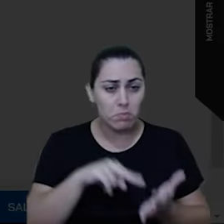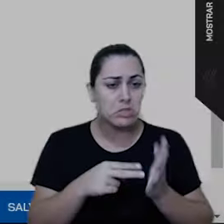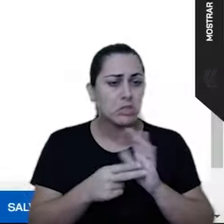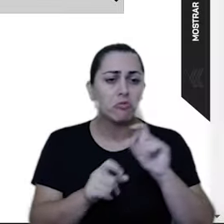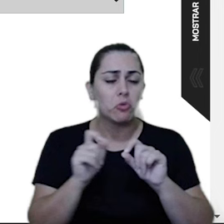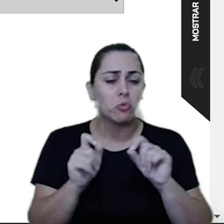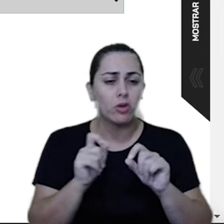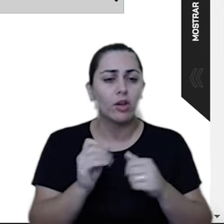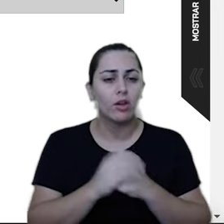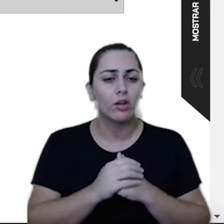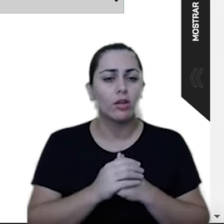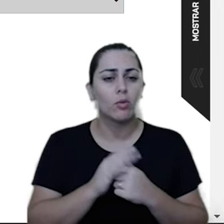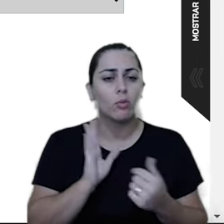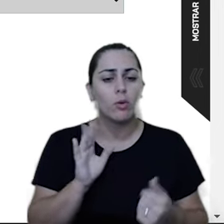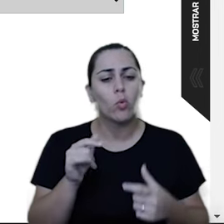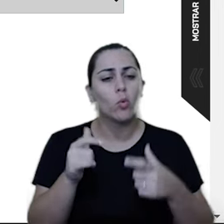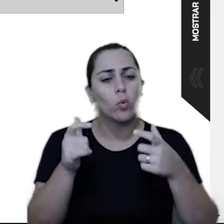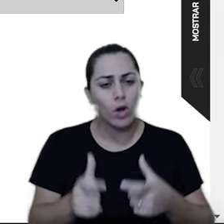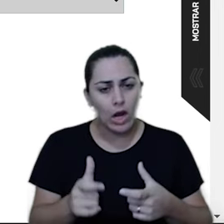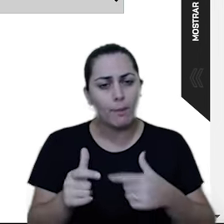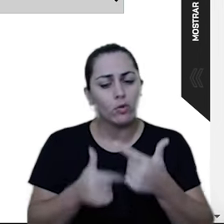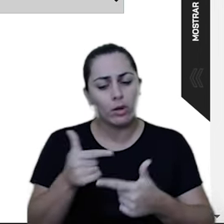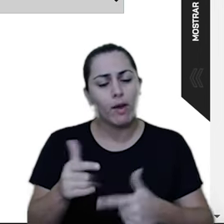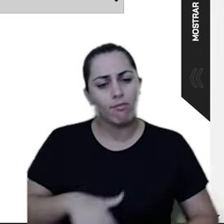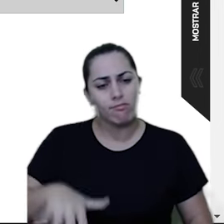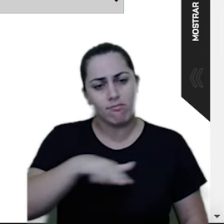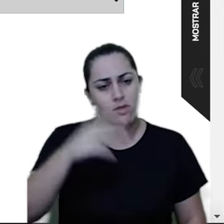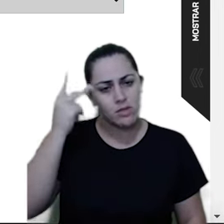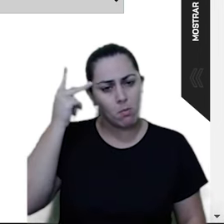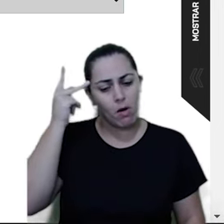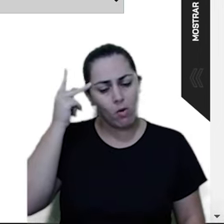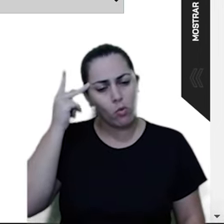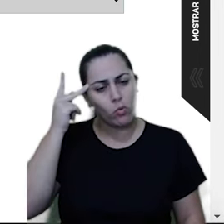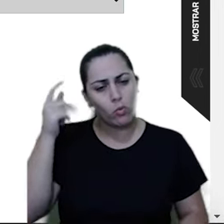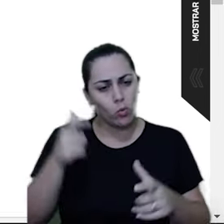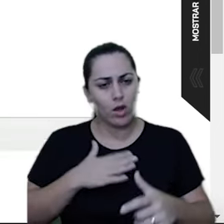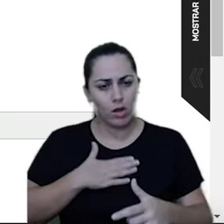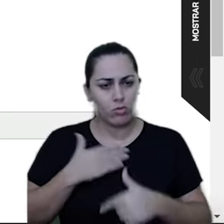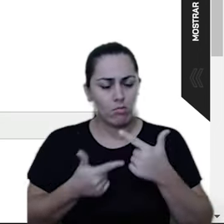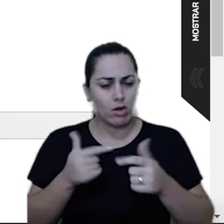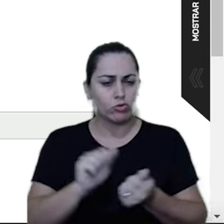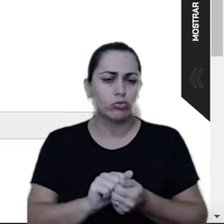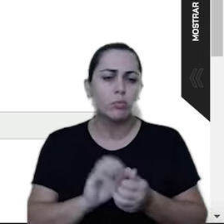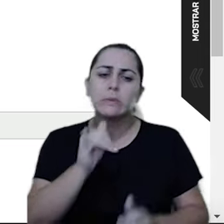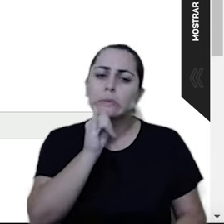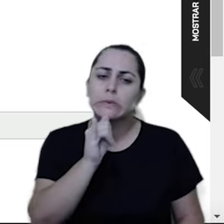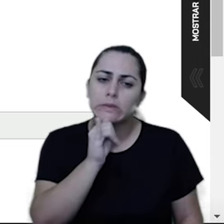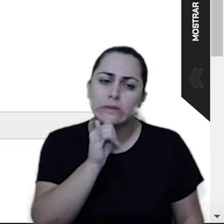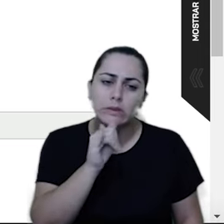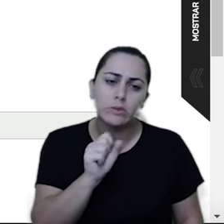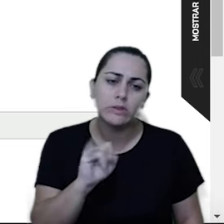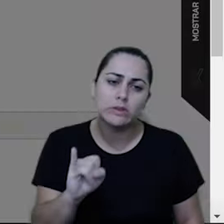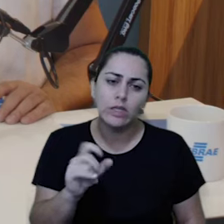significa aquilo ali significa que o meu destinatário a minha operação é dentro de São Paulo é dentro da mesma região tá vamos supor